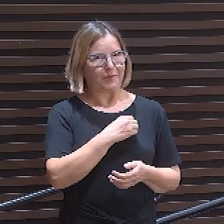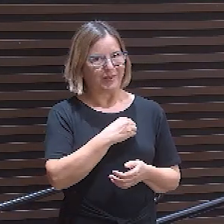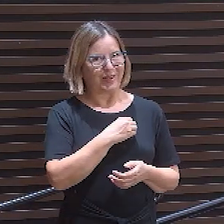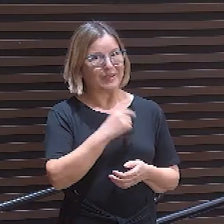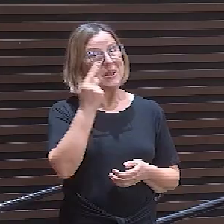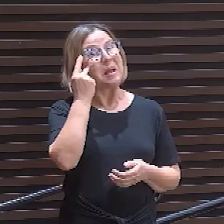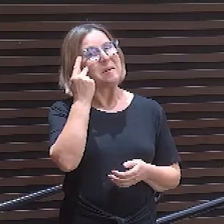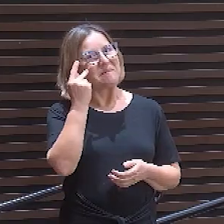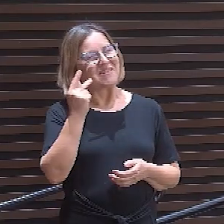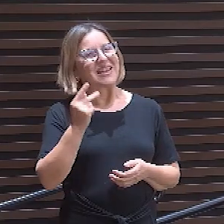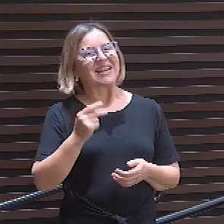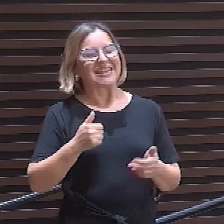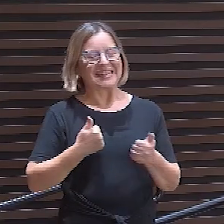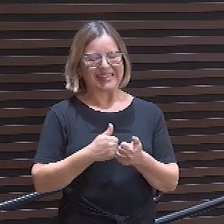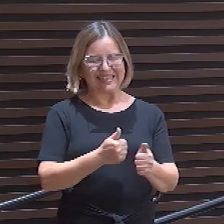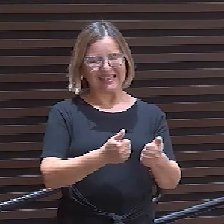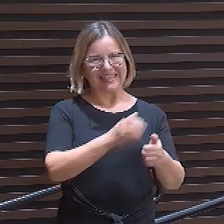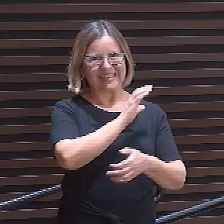Cristo.